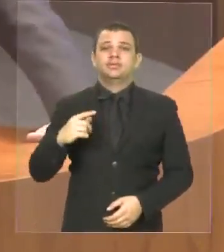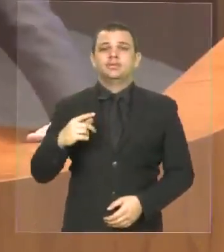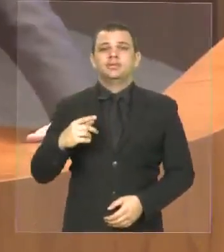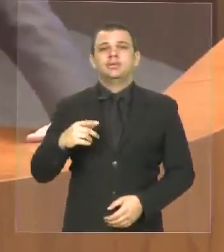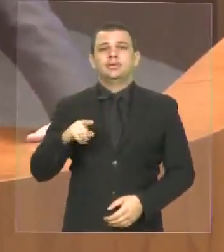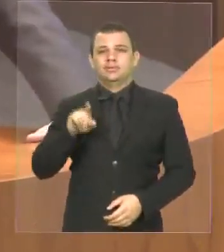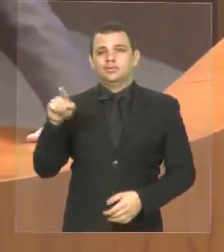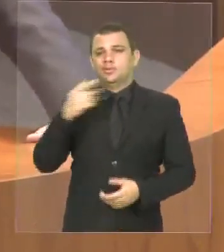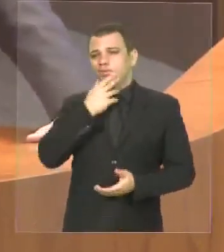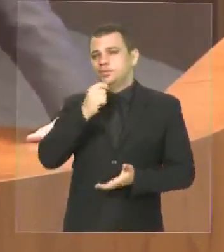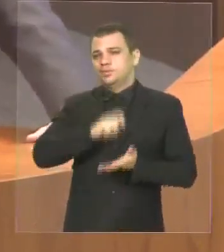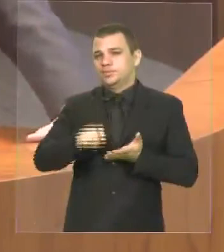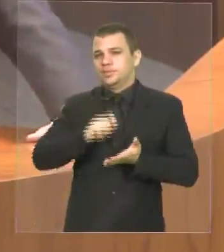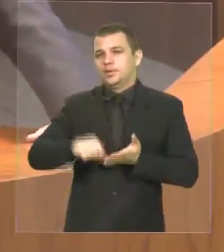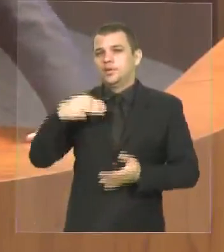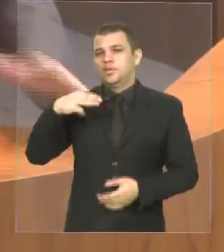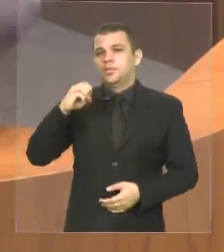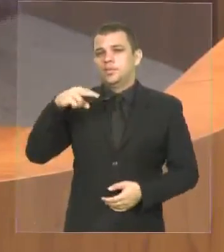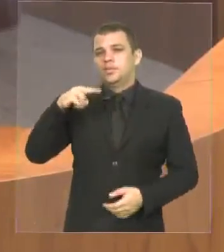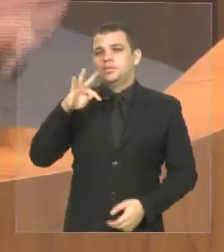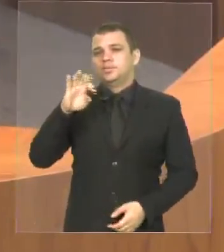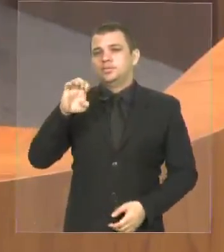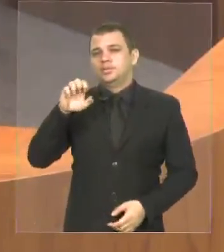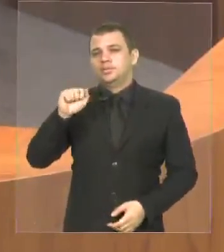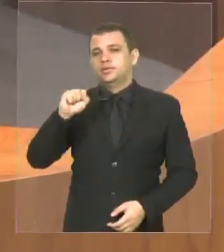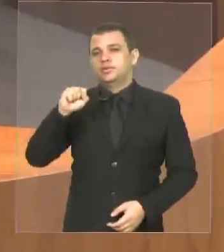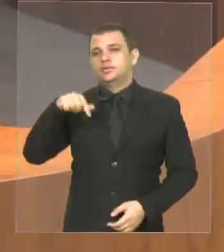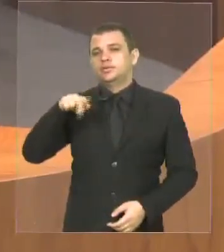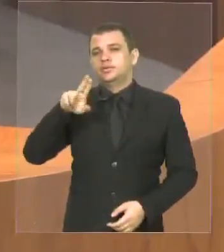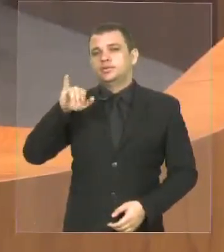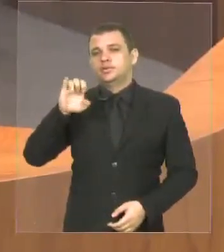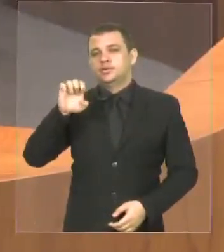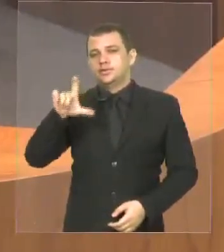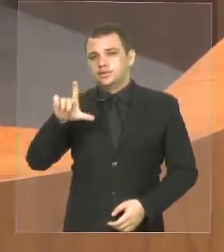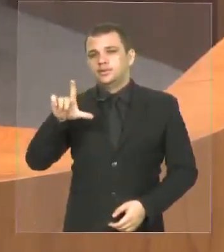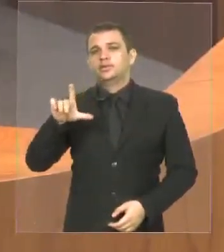o legislativo, o executivo e o judiciário, do jeito que está e que não pode ficar.